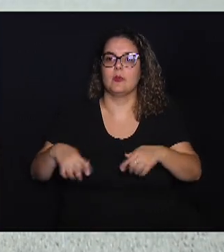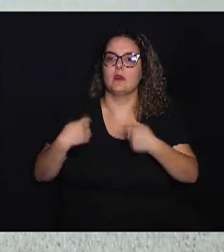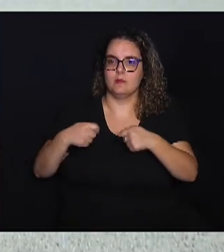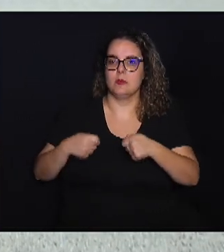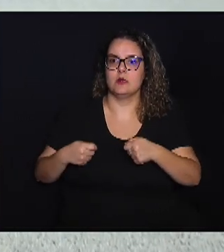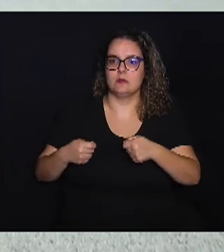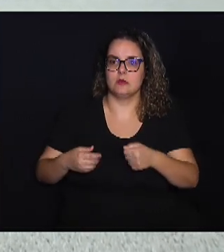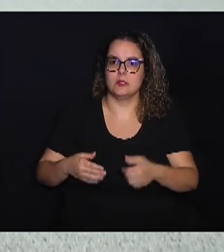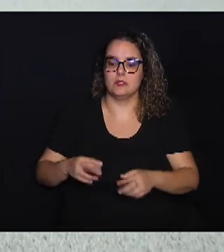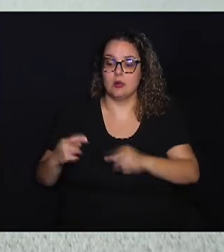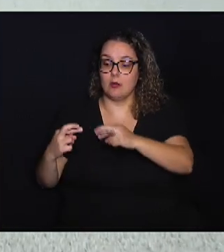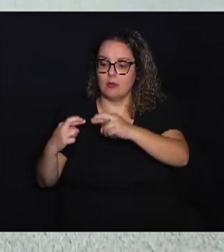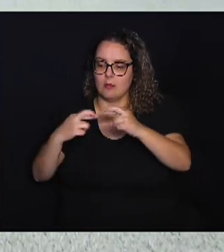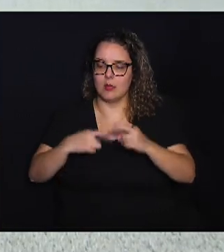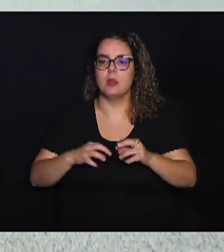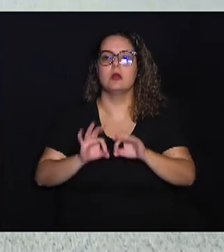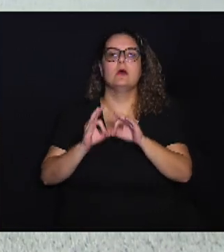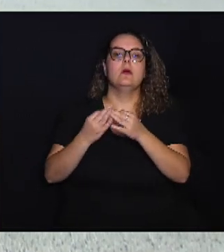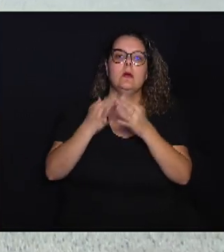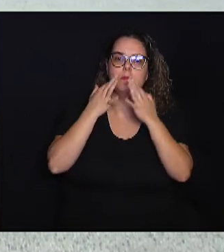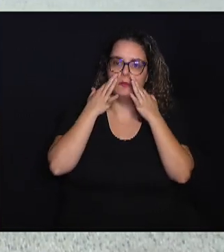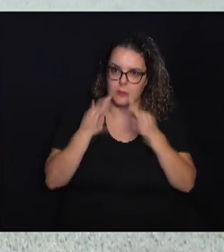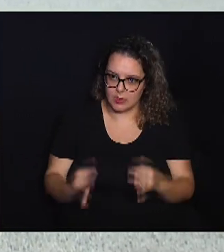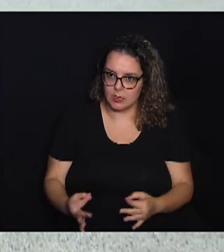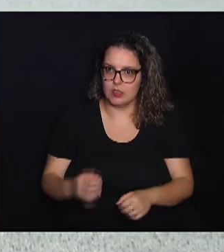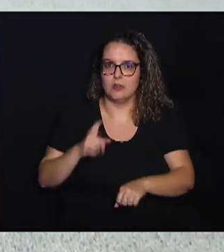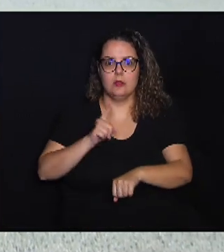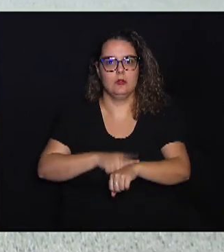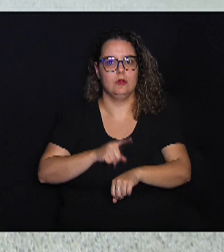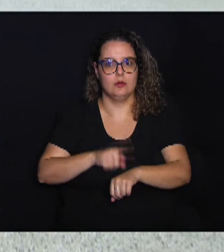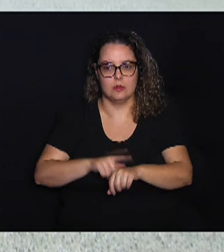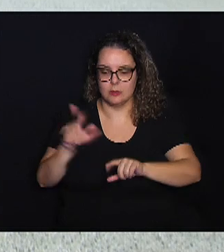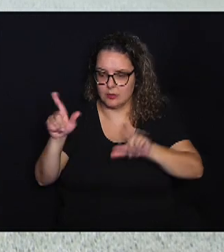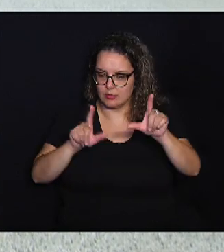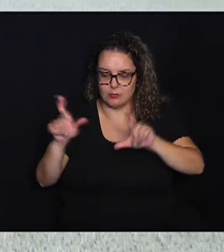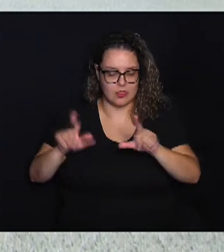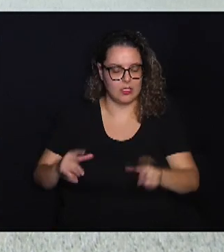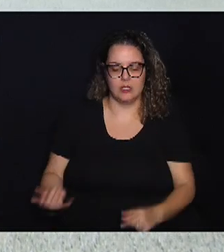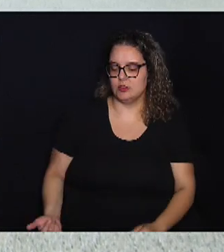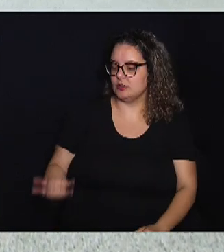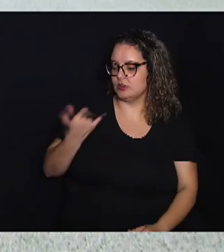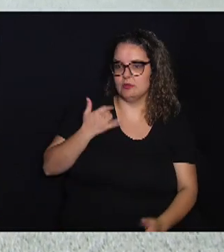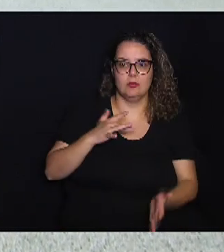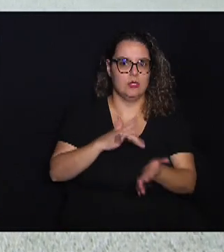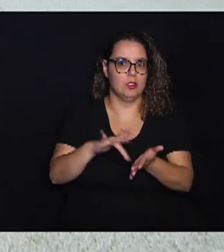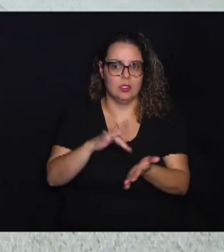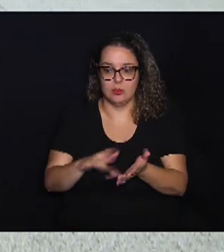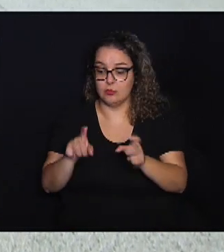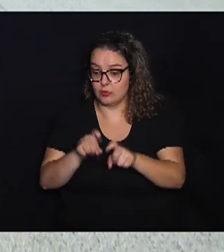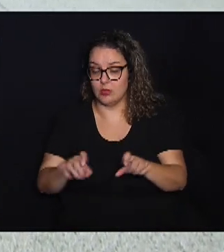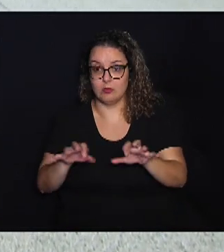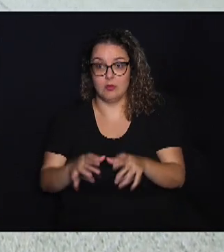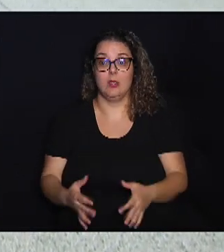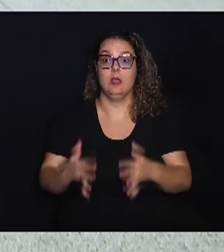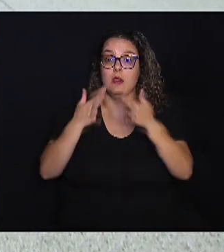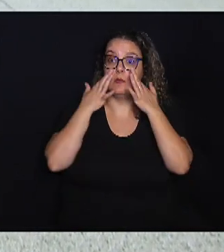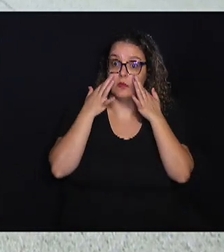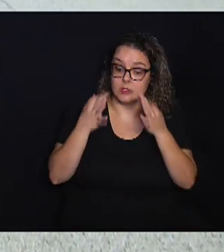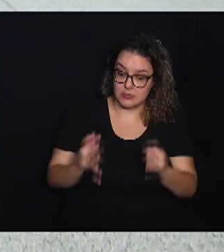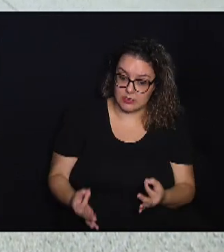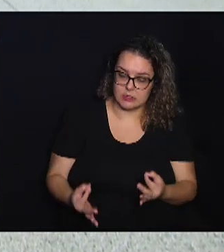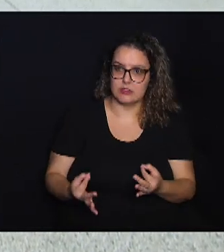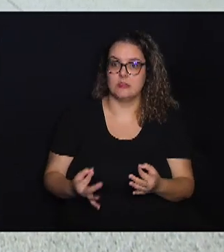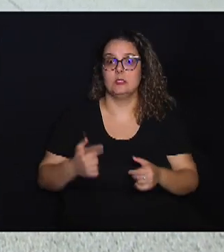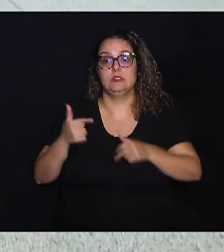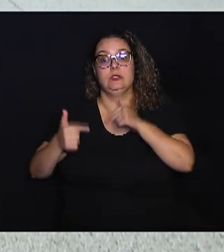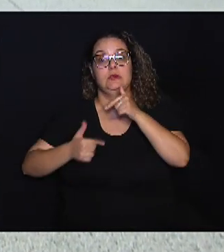limitação. Então, a família tem que estar atenta a tempo de tela, no celular, no iPad, no computador. A família, como eu falei, tem que